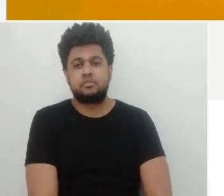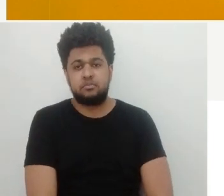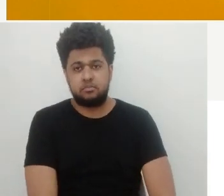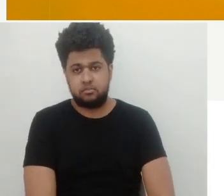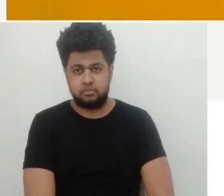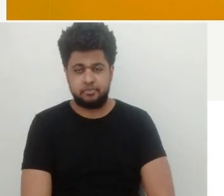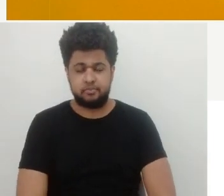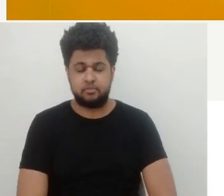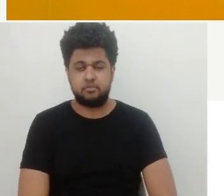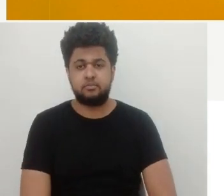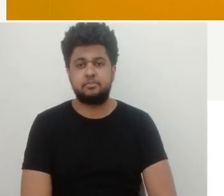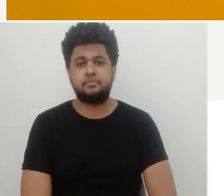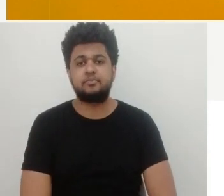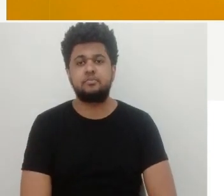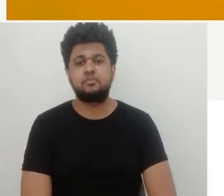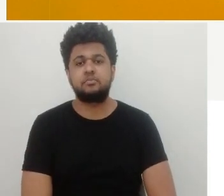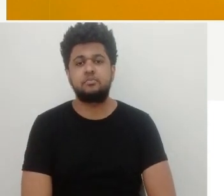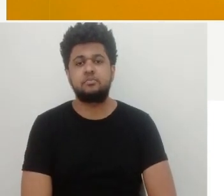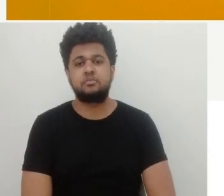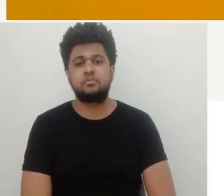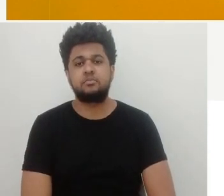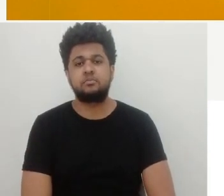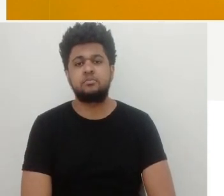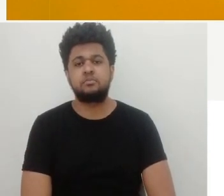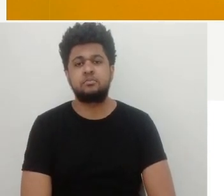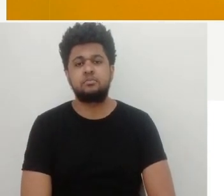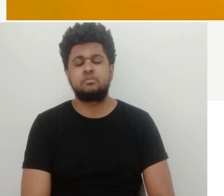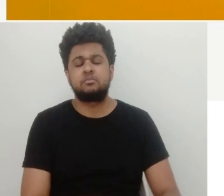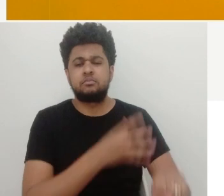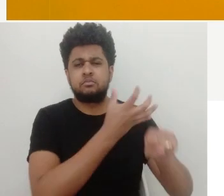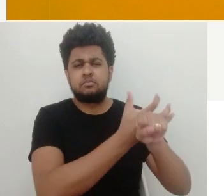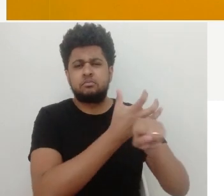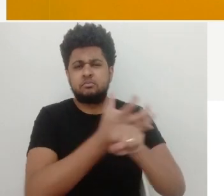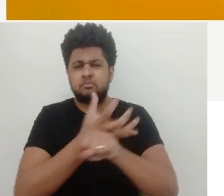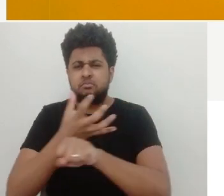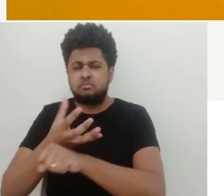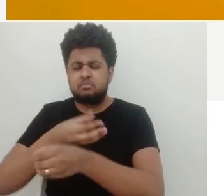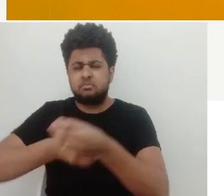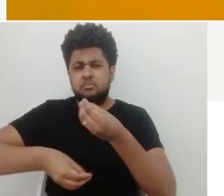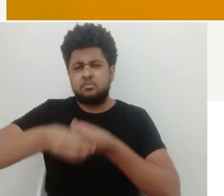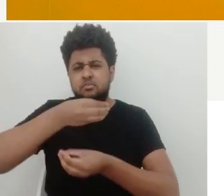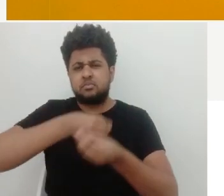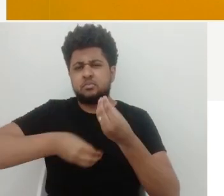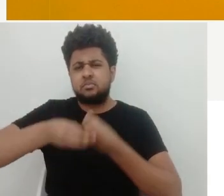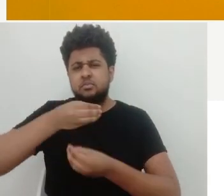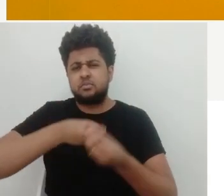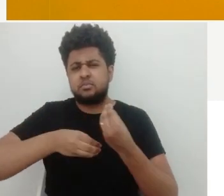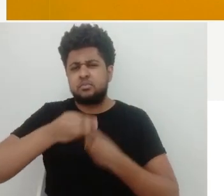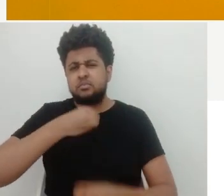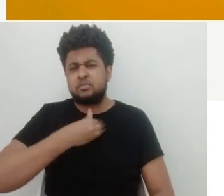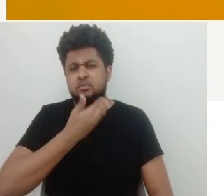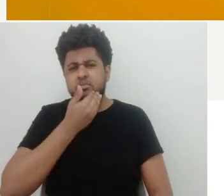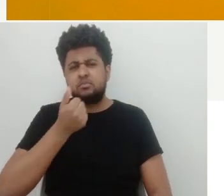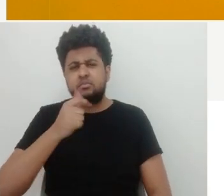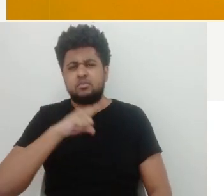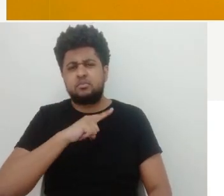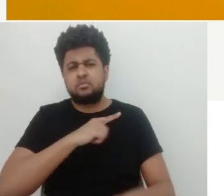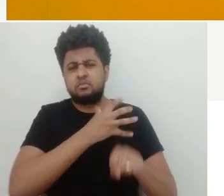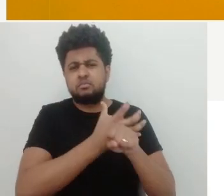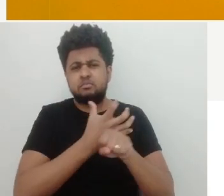La interdisciplinaridad, o mejor diría yo, la transdisciplinariedad en la academia tiene